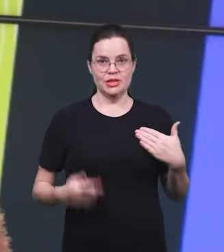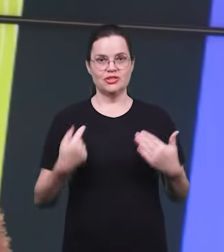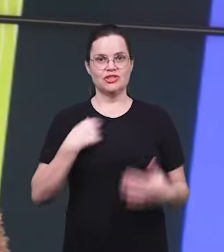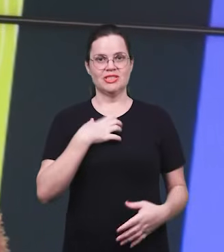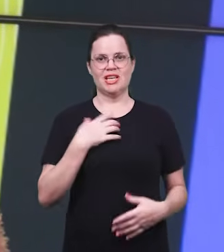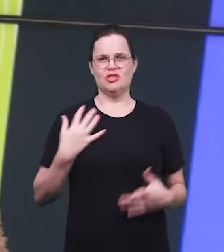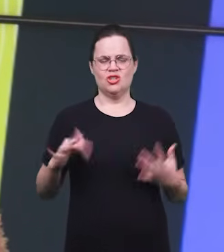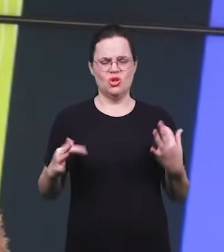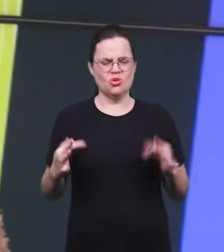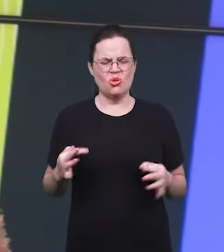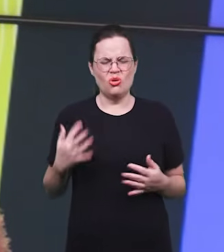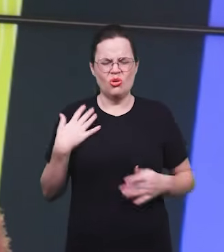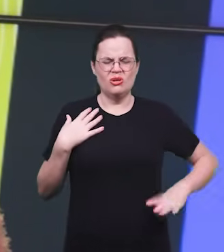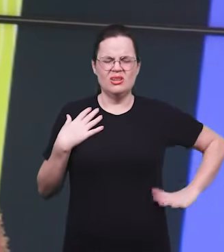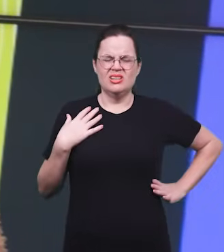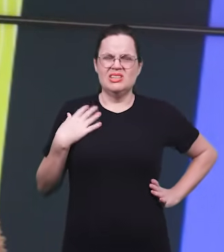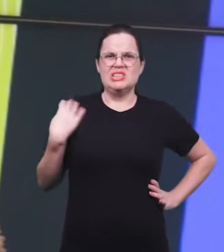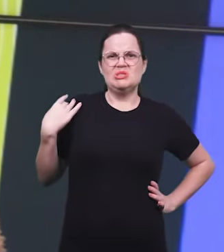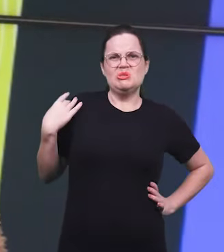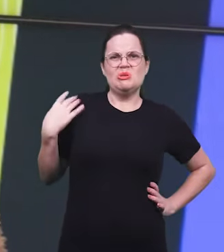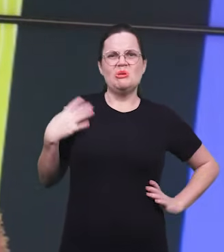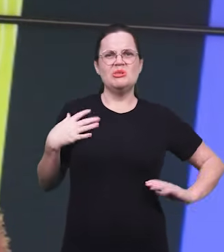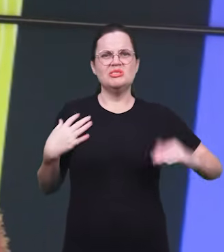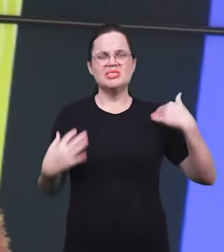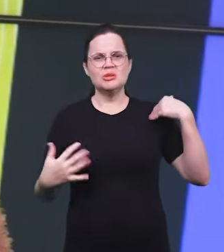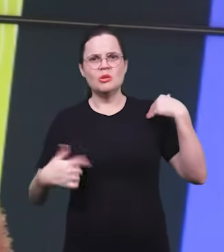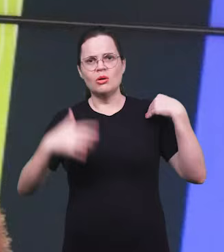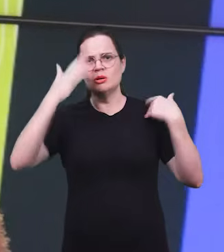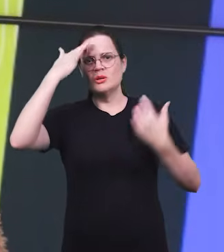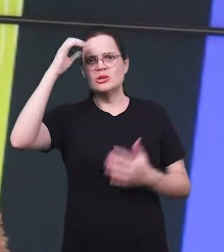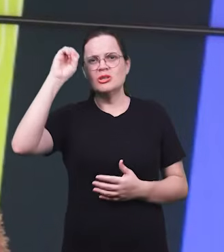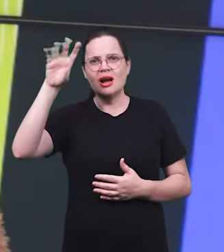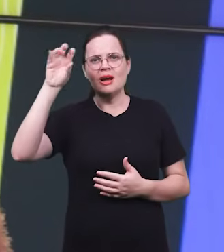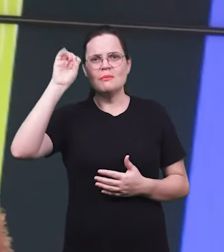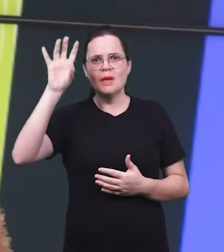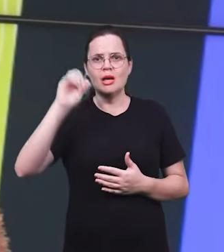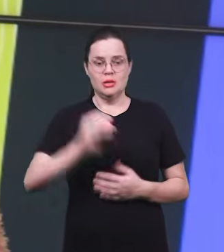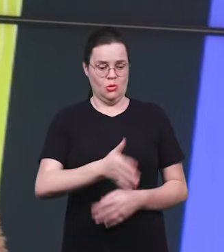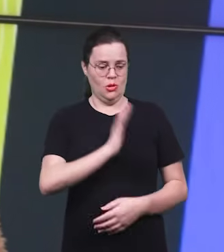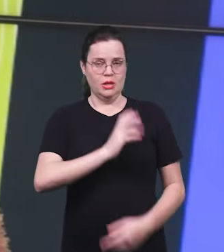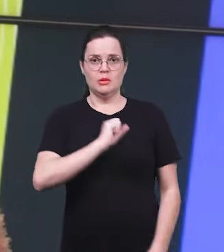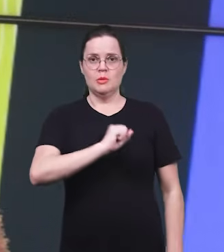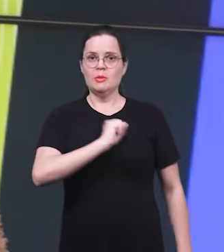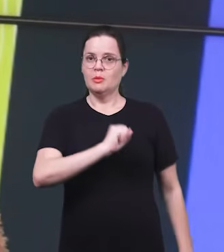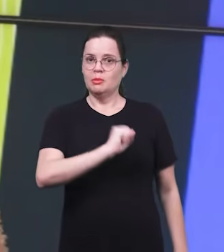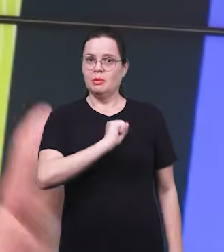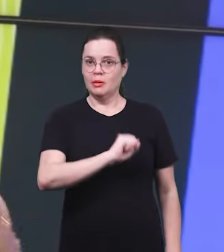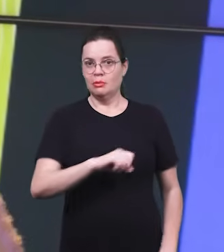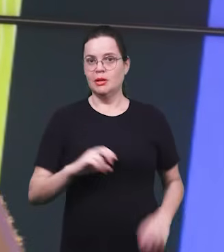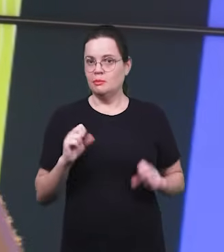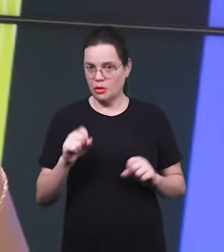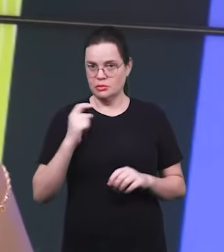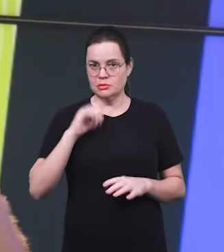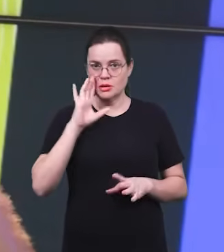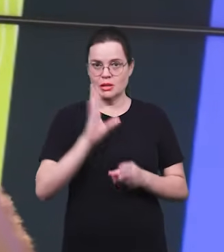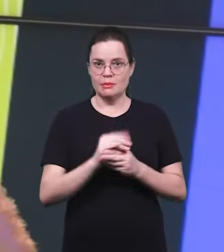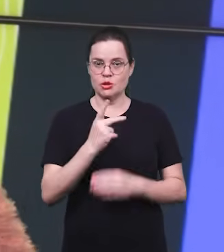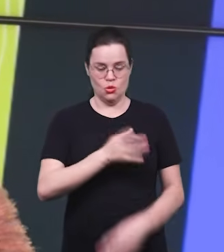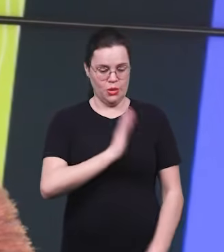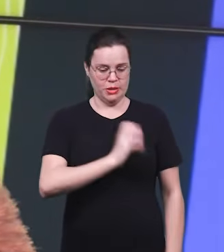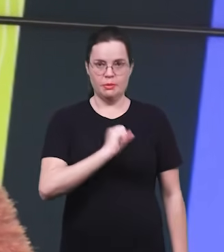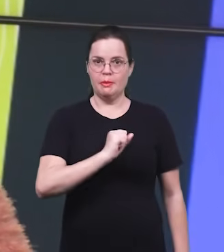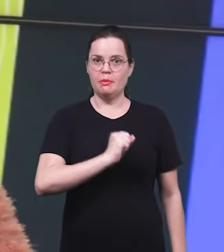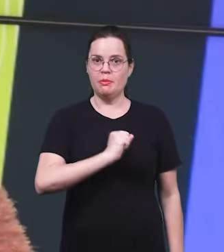a gente sente dores no corpo, dores de cabeça, ela dá ataque cardíaco, sabiam disso? Que o seu coração fica